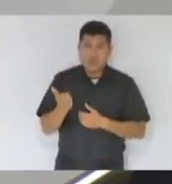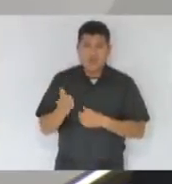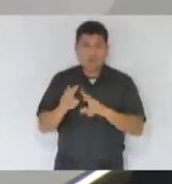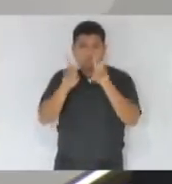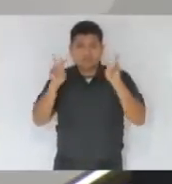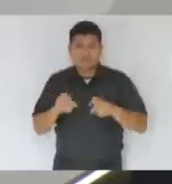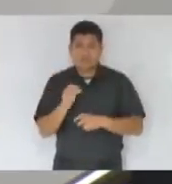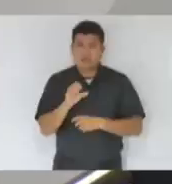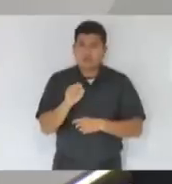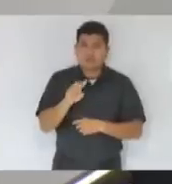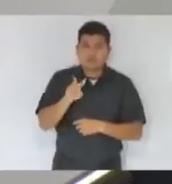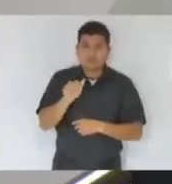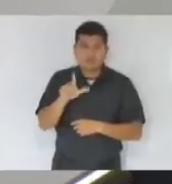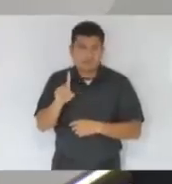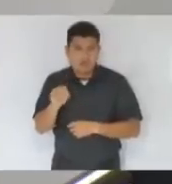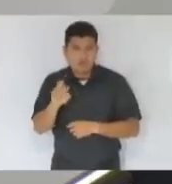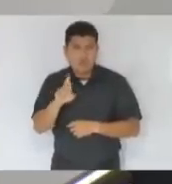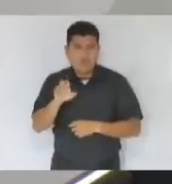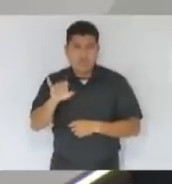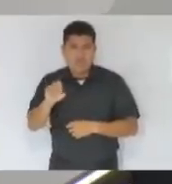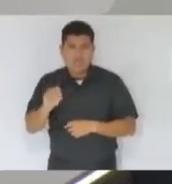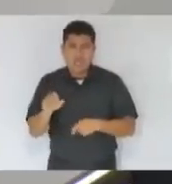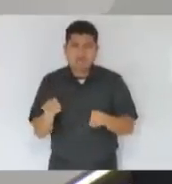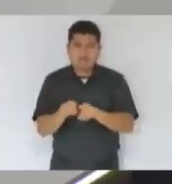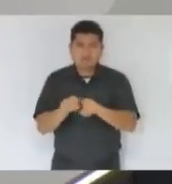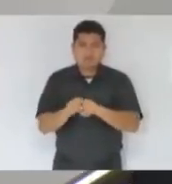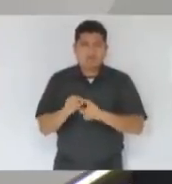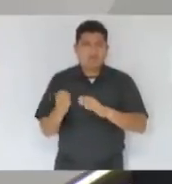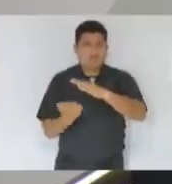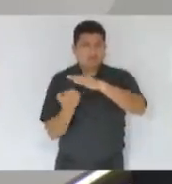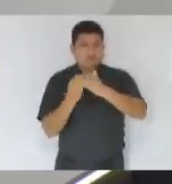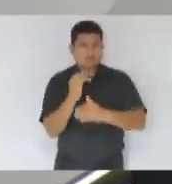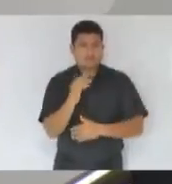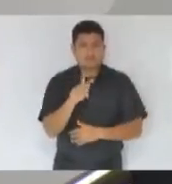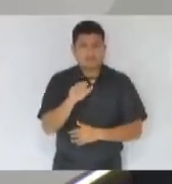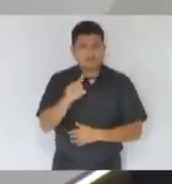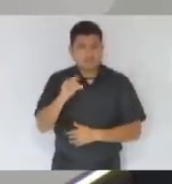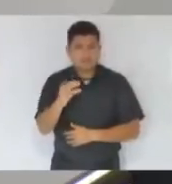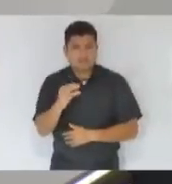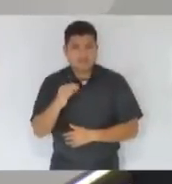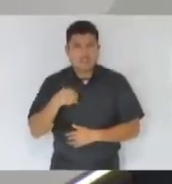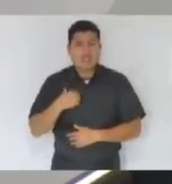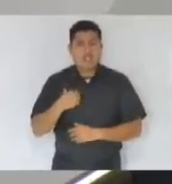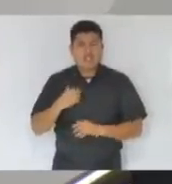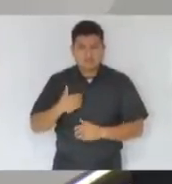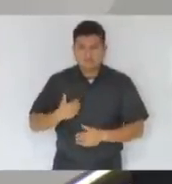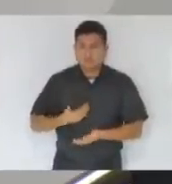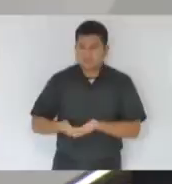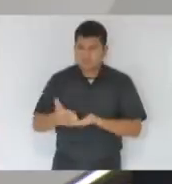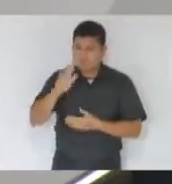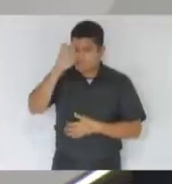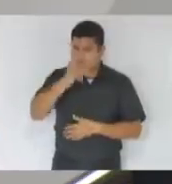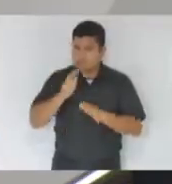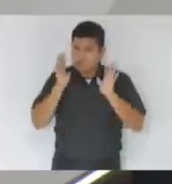GDC, elas estão sendo resolvidas sim. E eu sou testemunha disso. Então